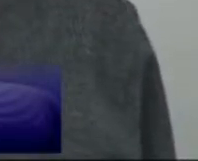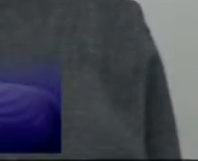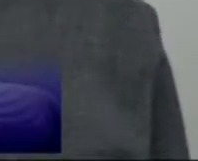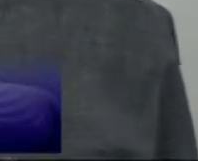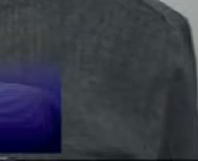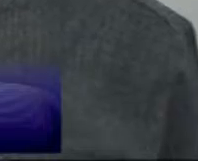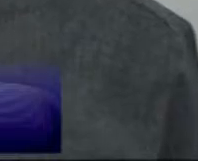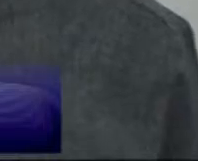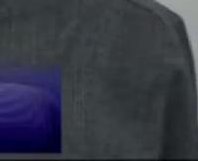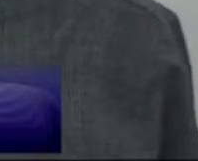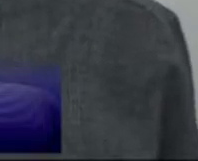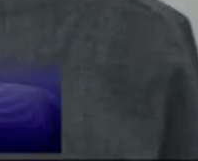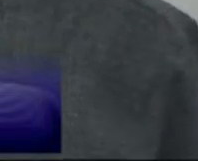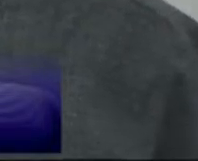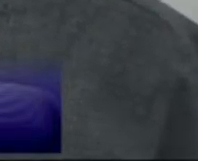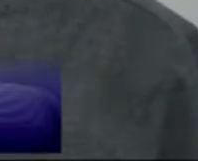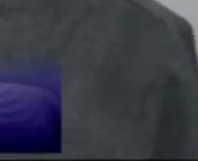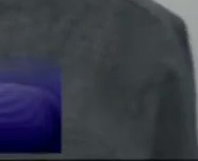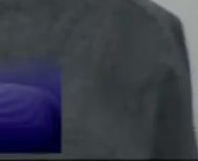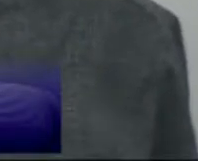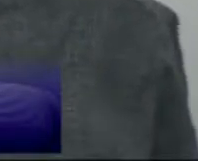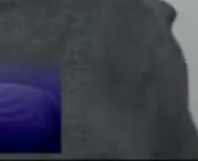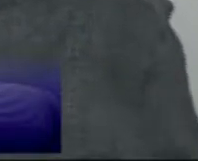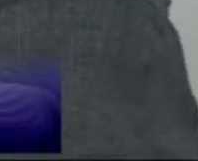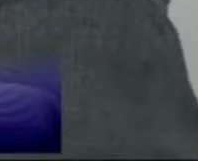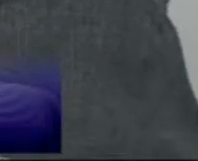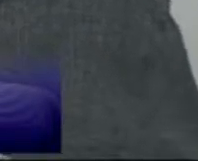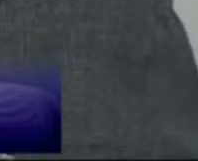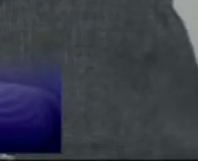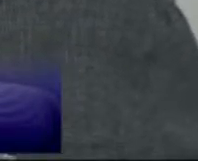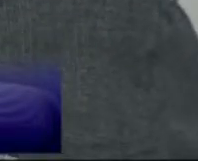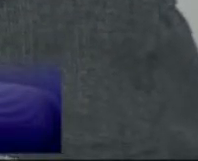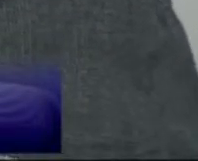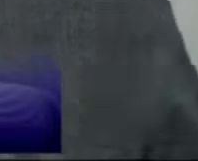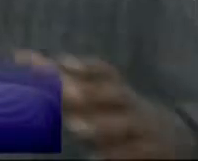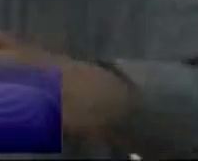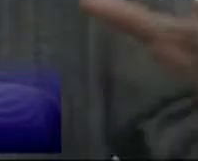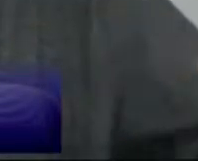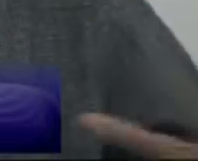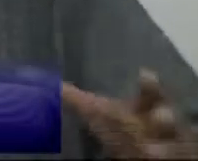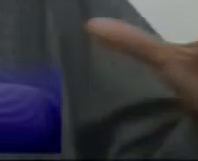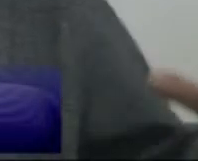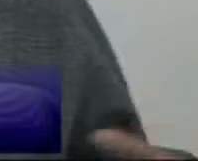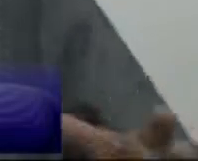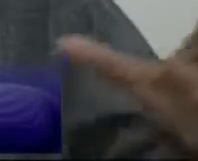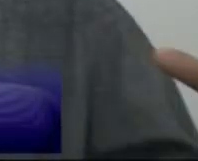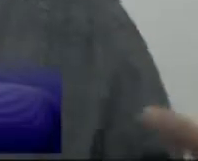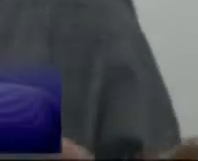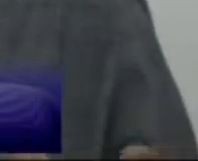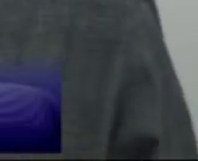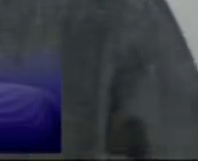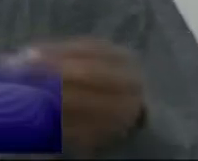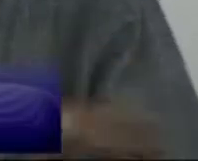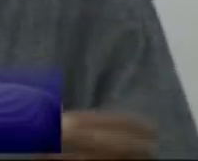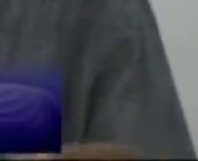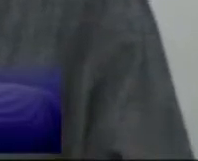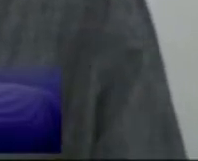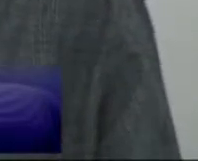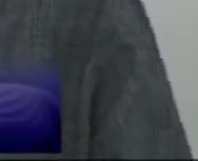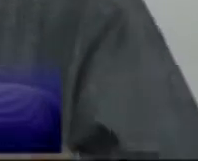secretário ele pode convocar da mesma forma que a comissão pode convocar. A comissão vai continuar tendo esse poder, mas